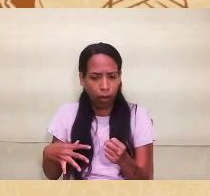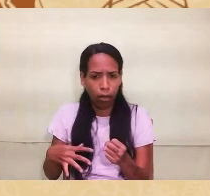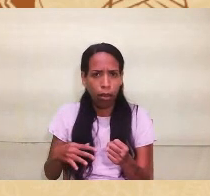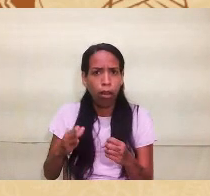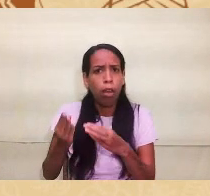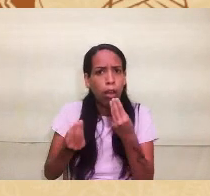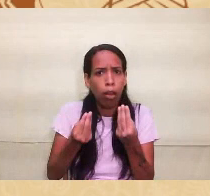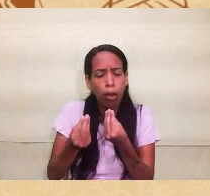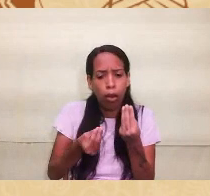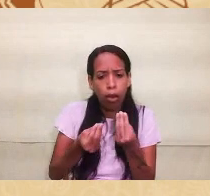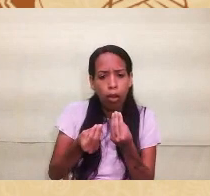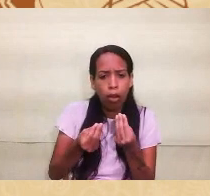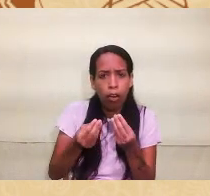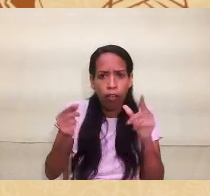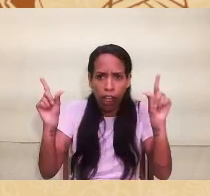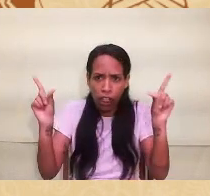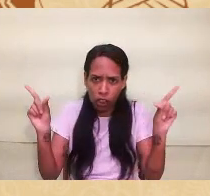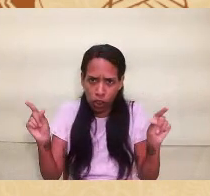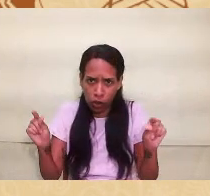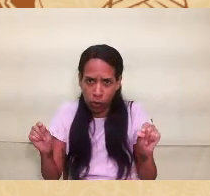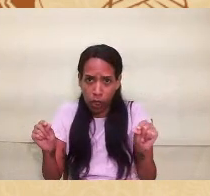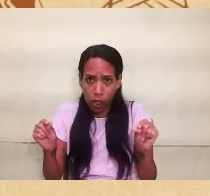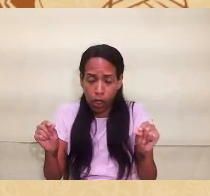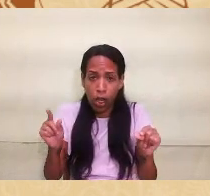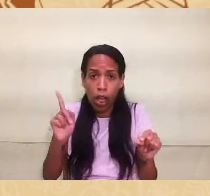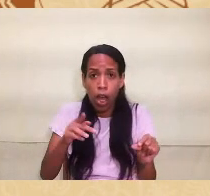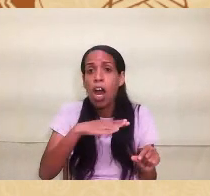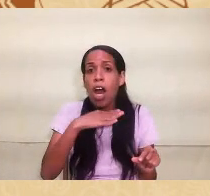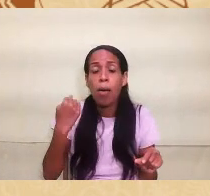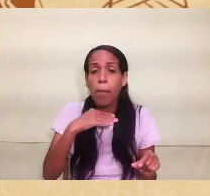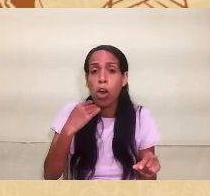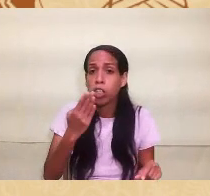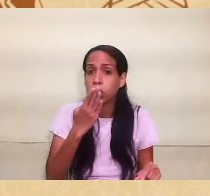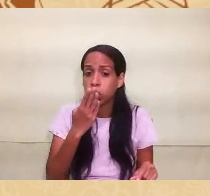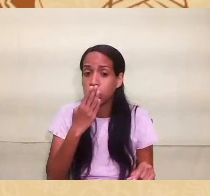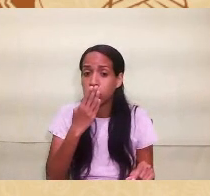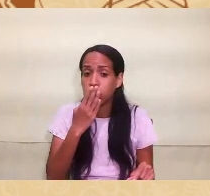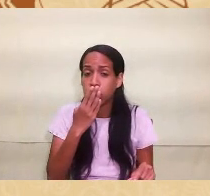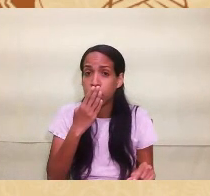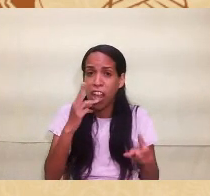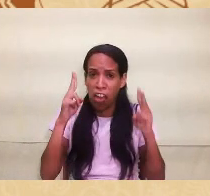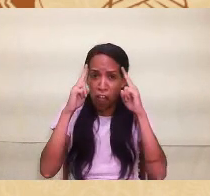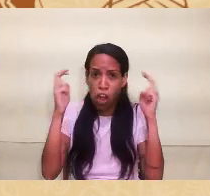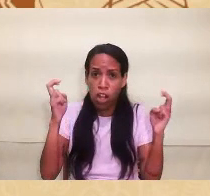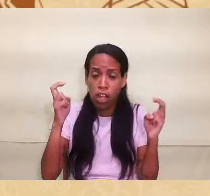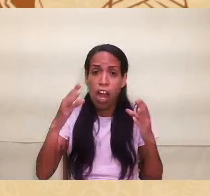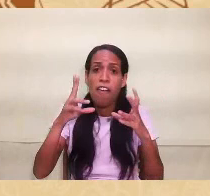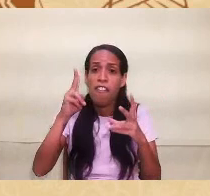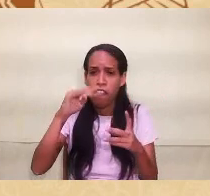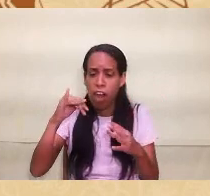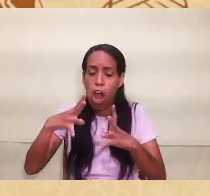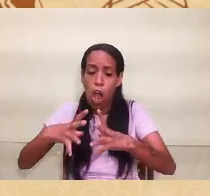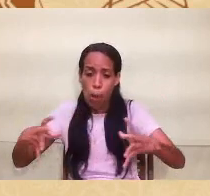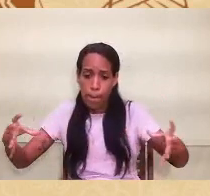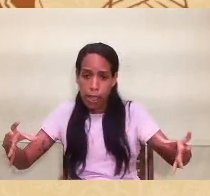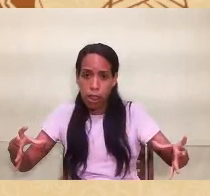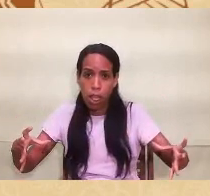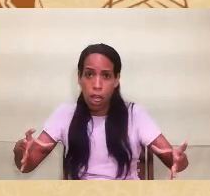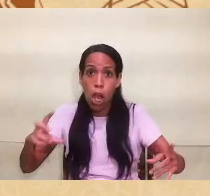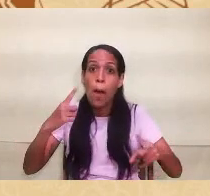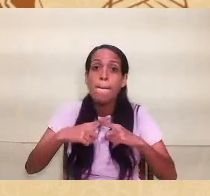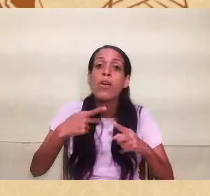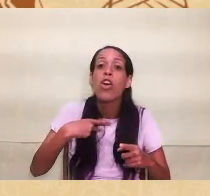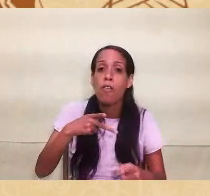que a pandemia vai diminuindo, a morte de indígenas, morte violenta de indígenas, vai aumentar. E por que eu digo